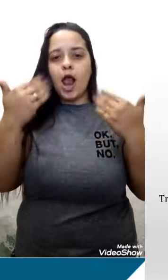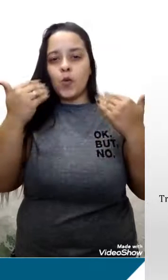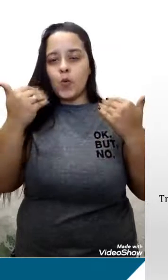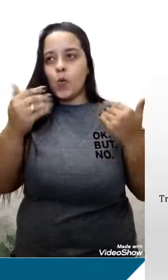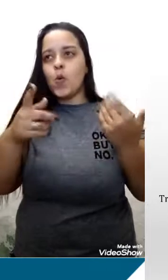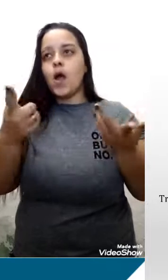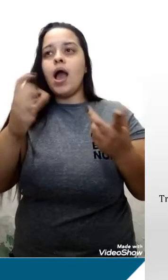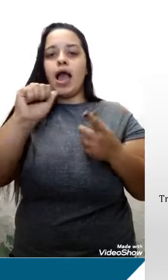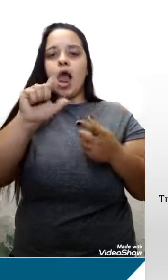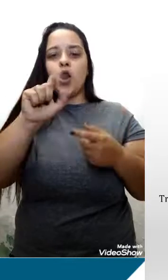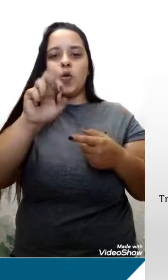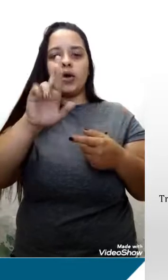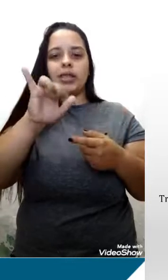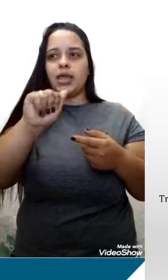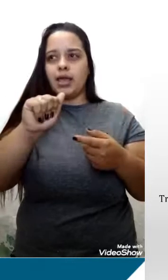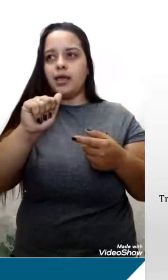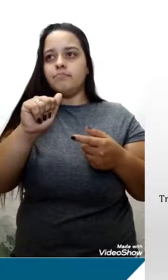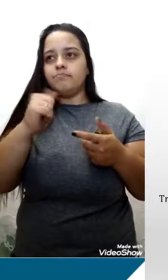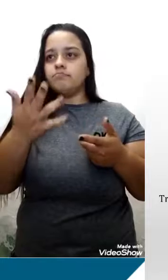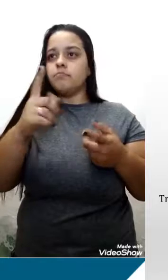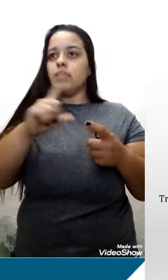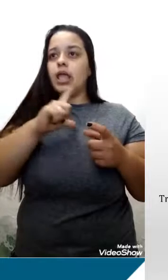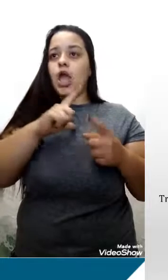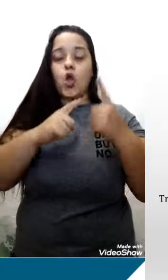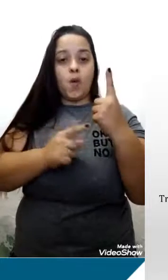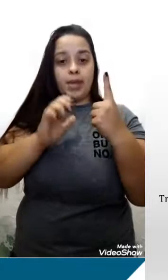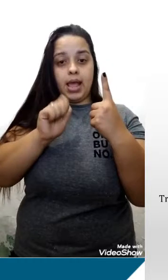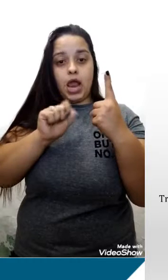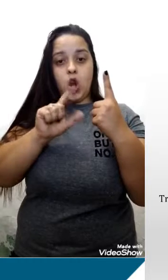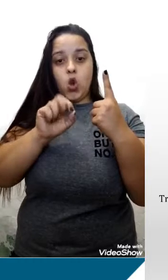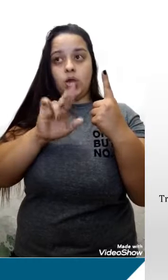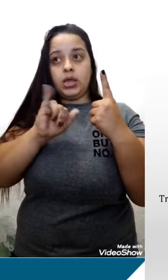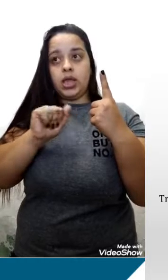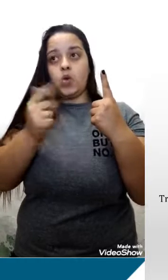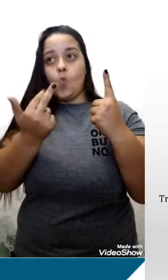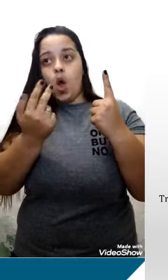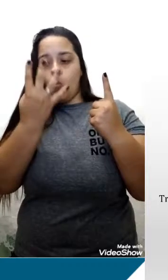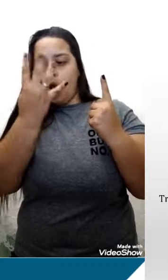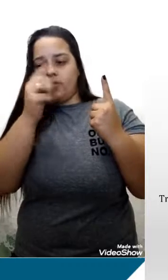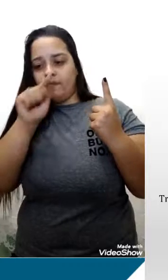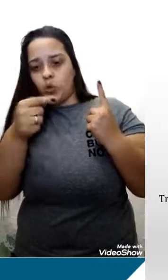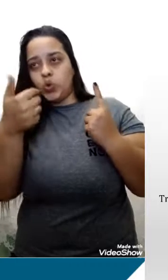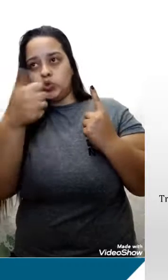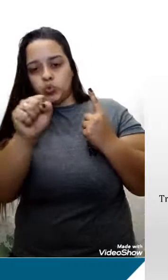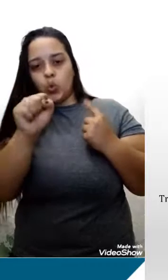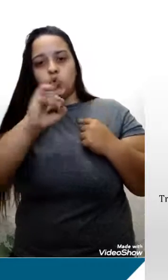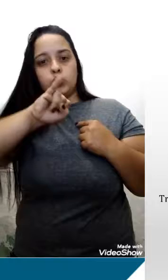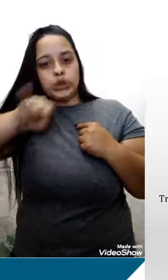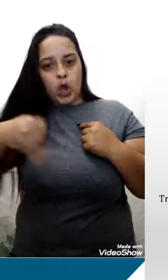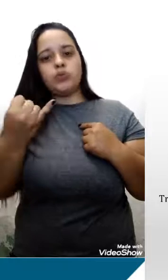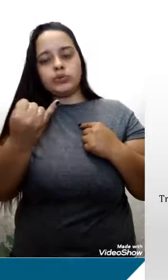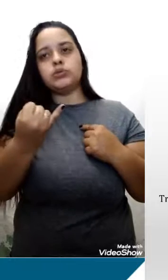calor, a caloria, que nós utilizamos uma caloria é igual a